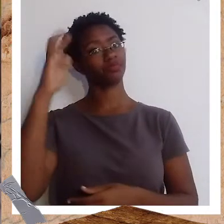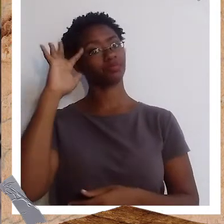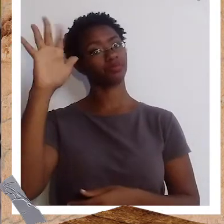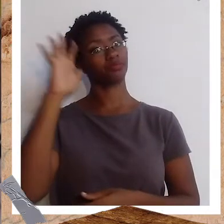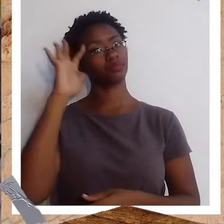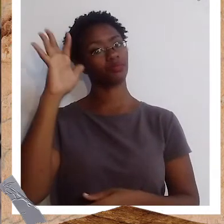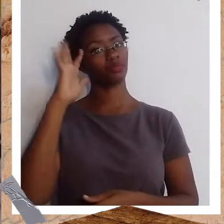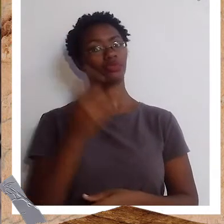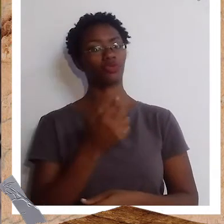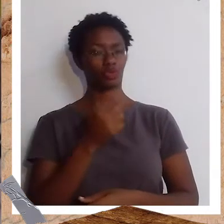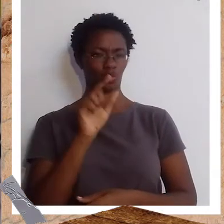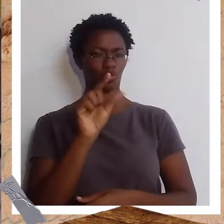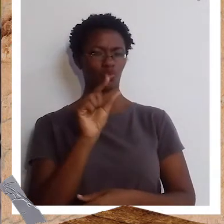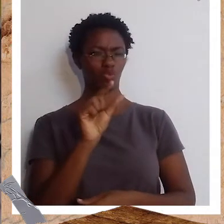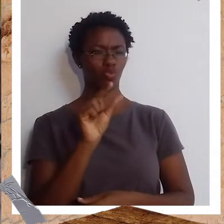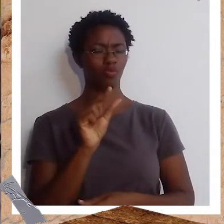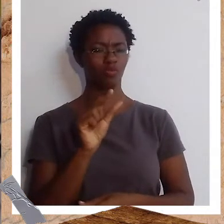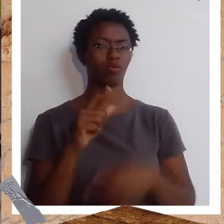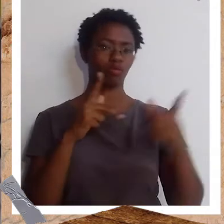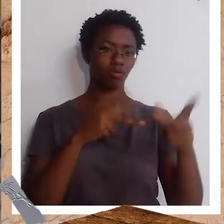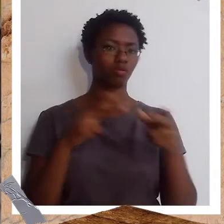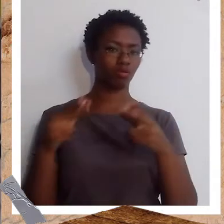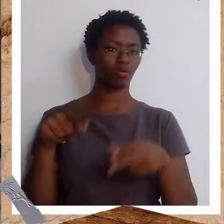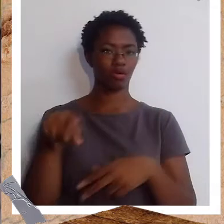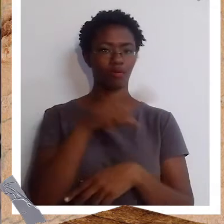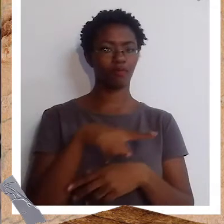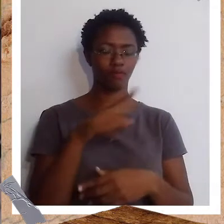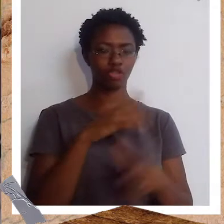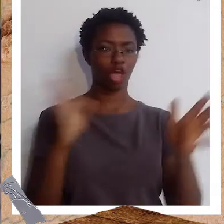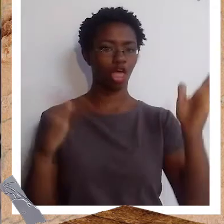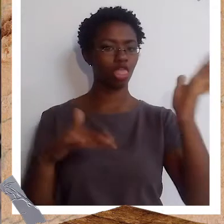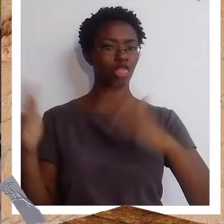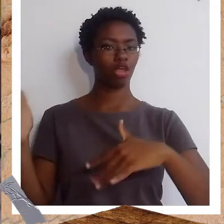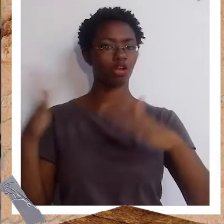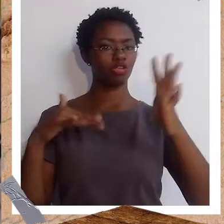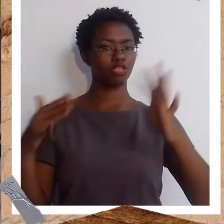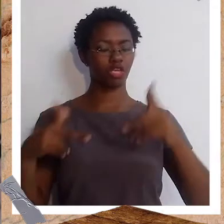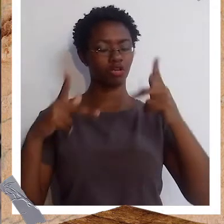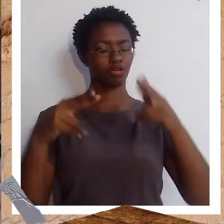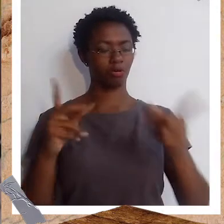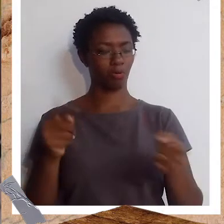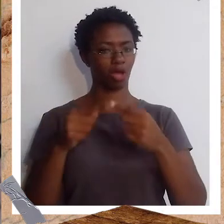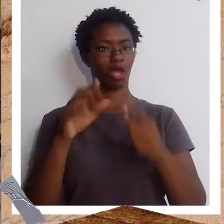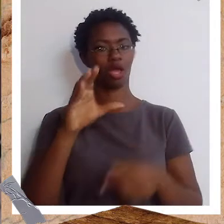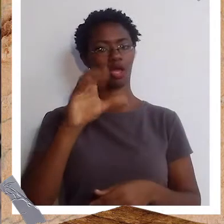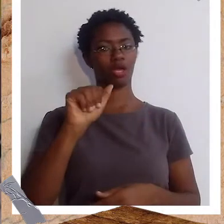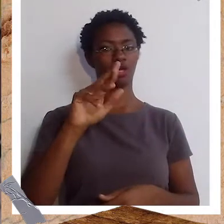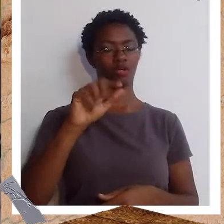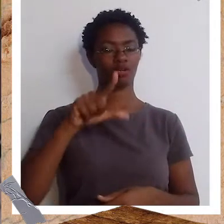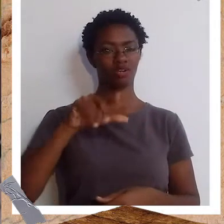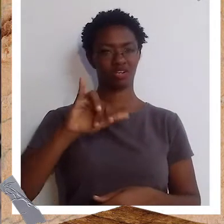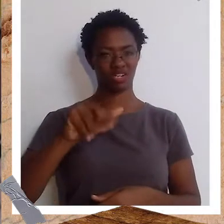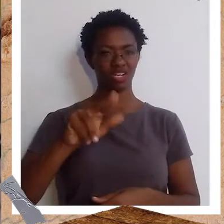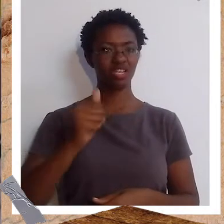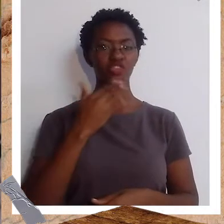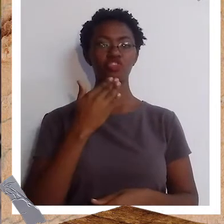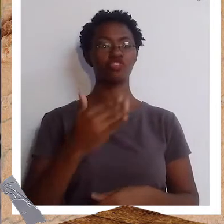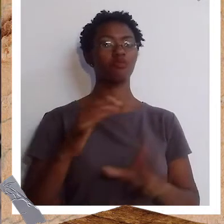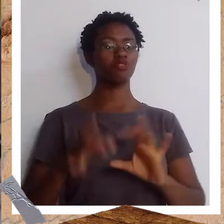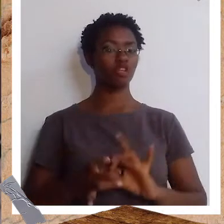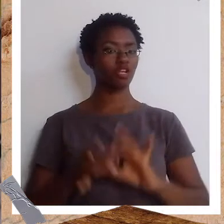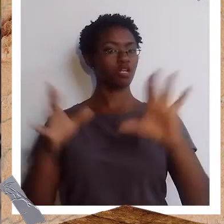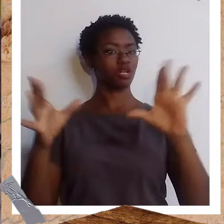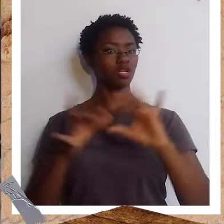pouco assim como vocês trouxeram tão bem hoje sobre Carolina, essa espécie de liberdade